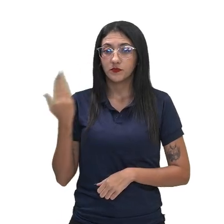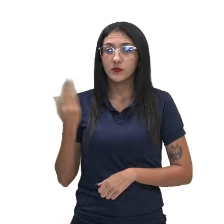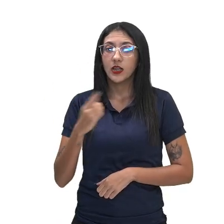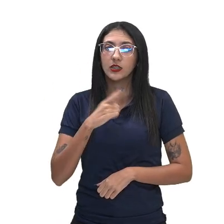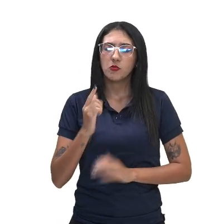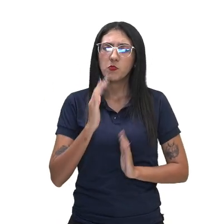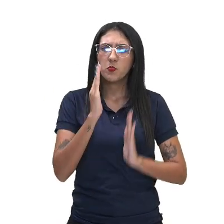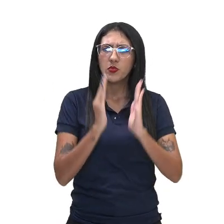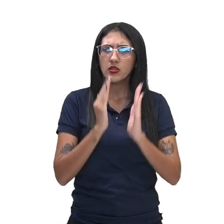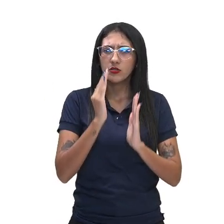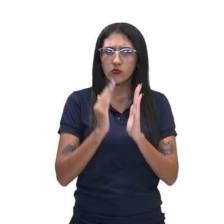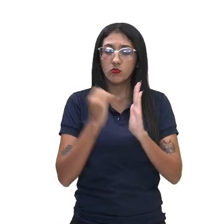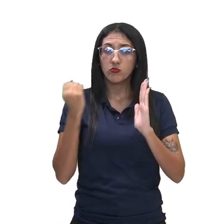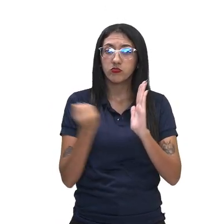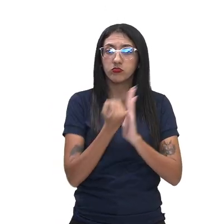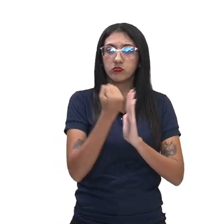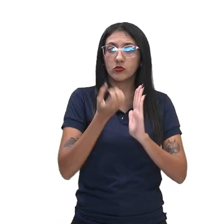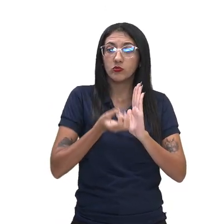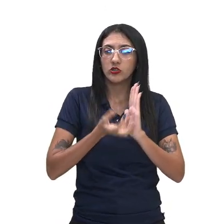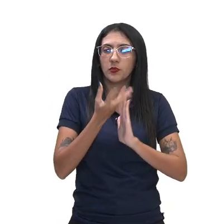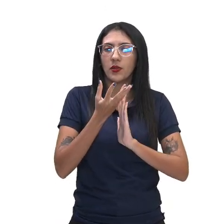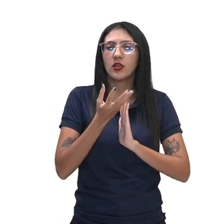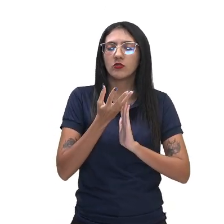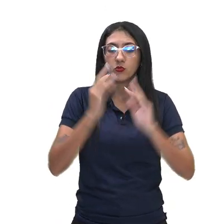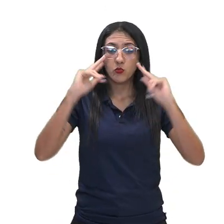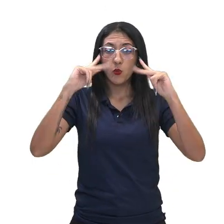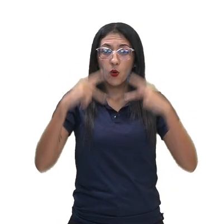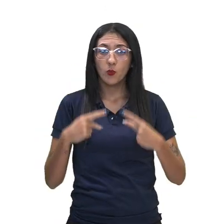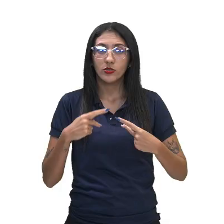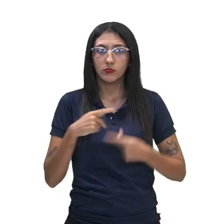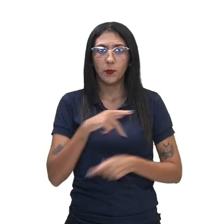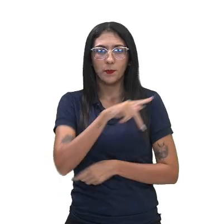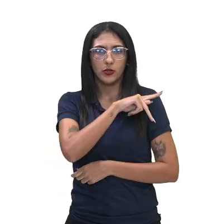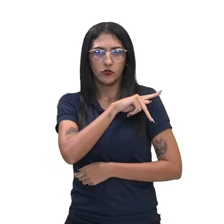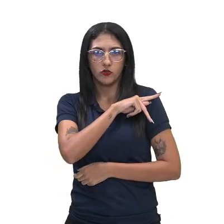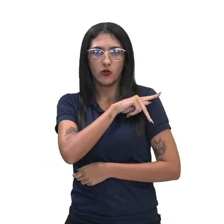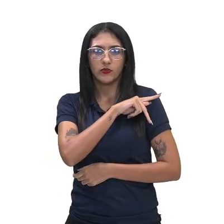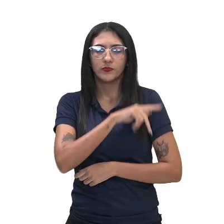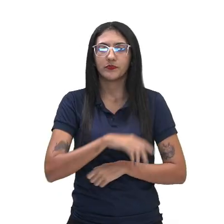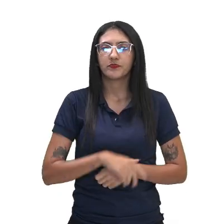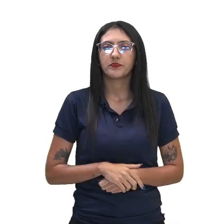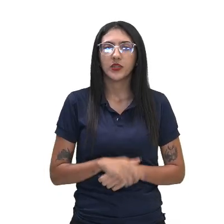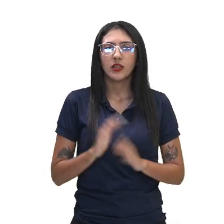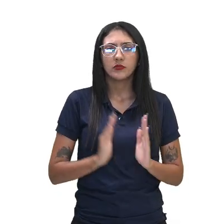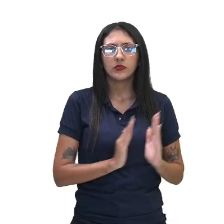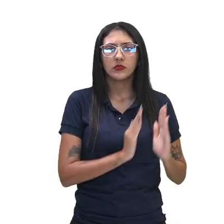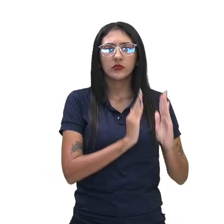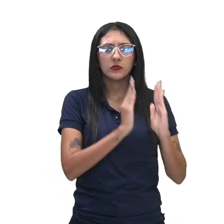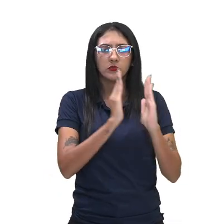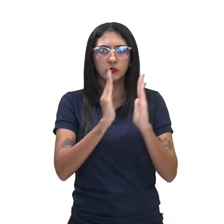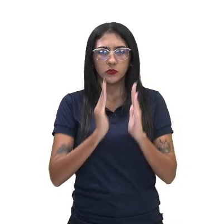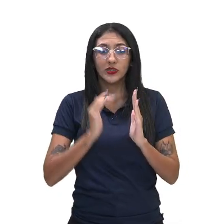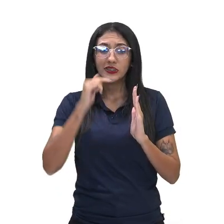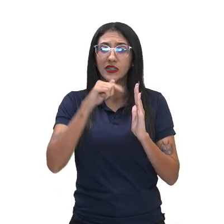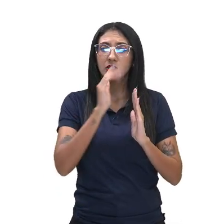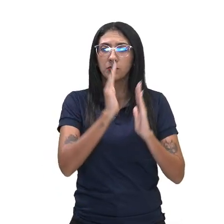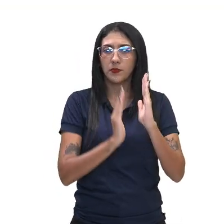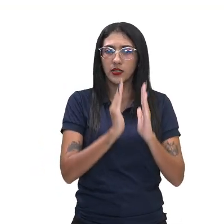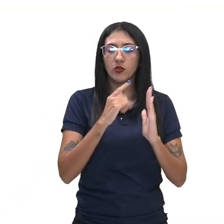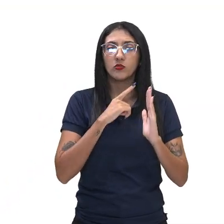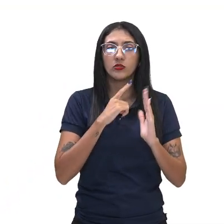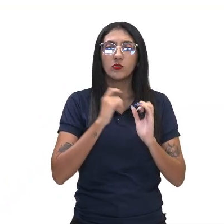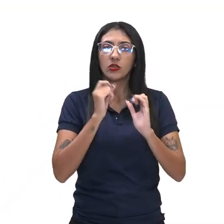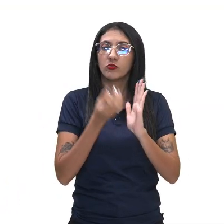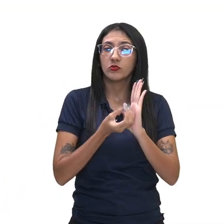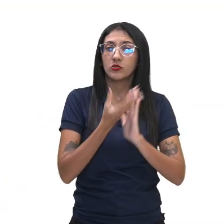temporal, né, o surgimento do homem moderno na pré-história. Após né? Dentro desse período, você tem também